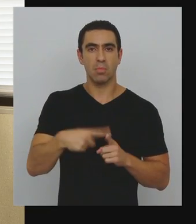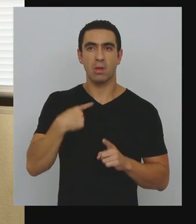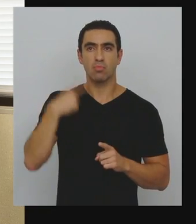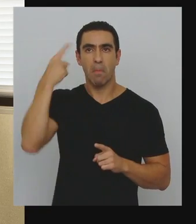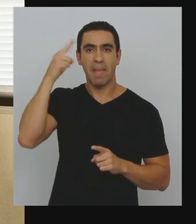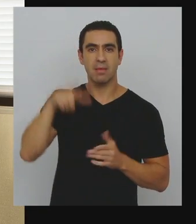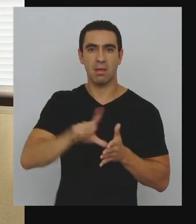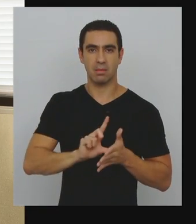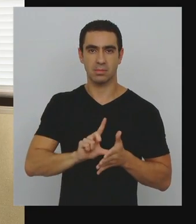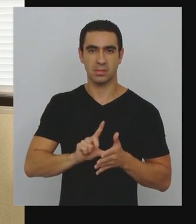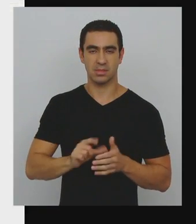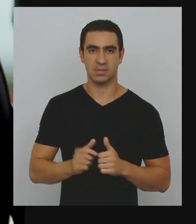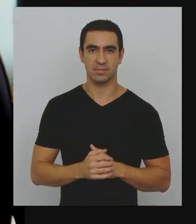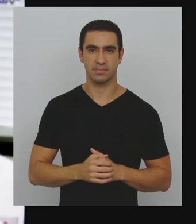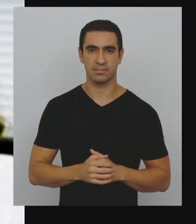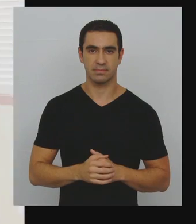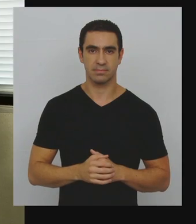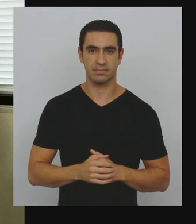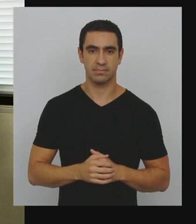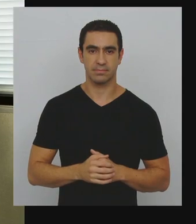sem ter consciência do que está fazendo.